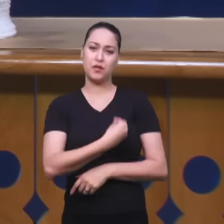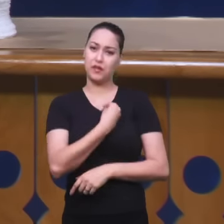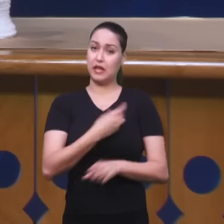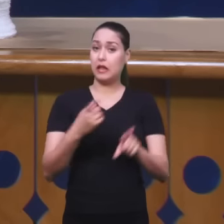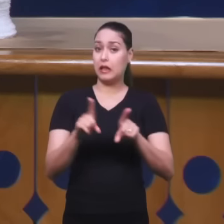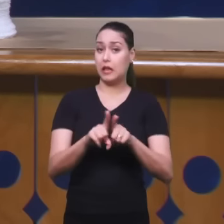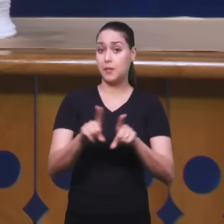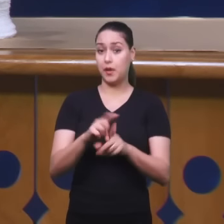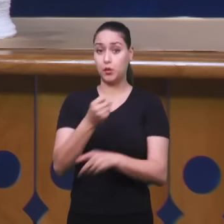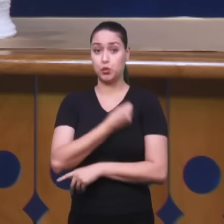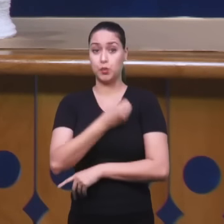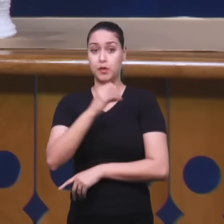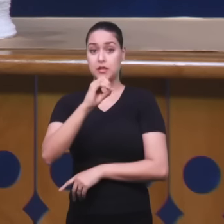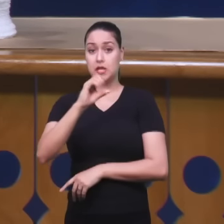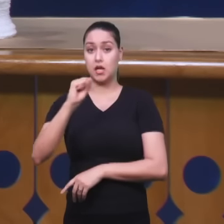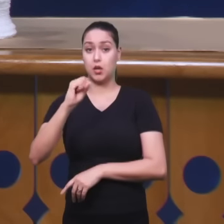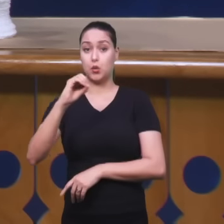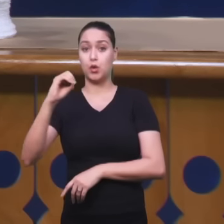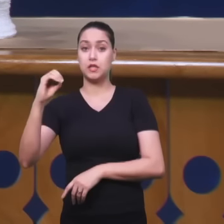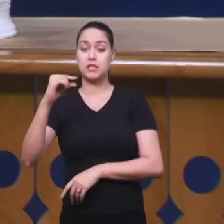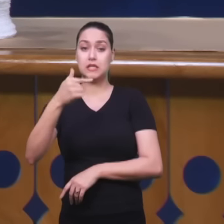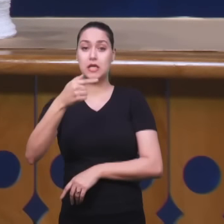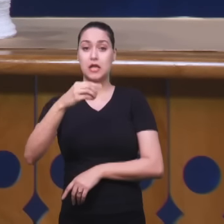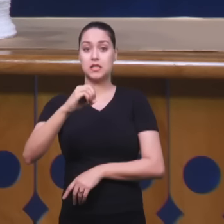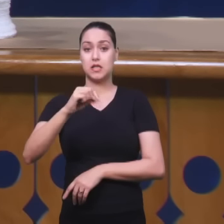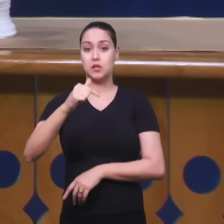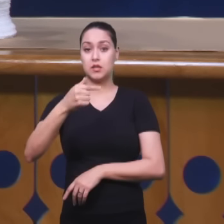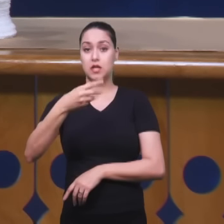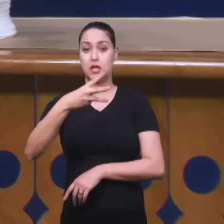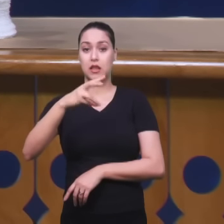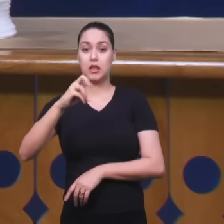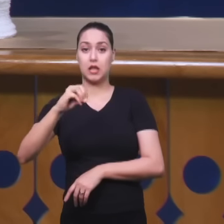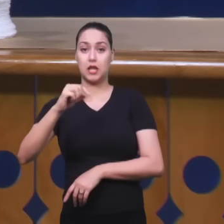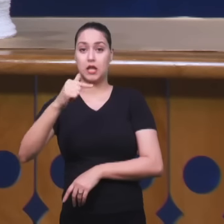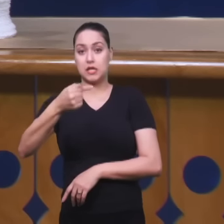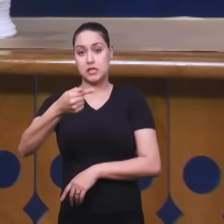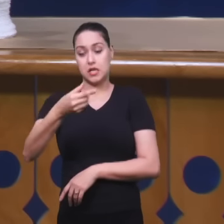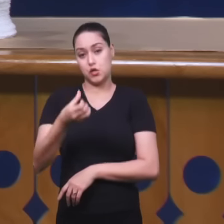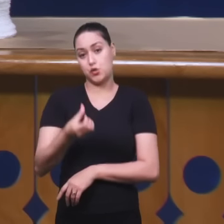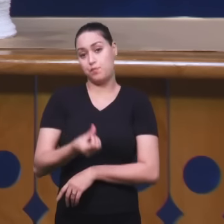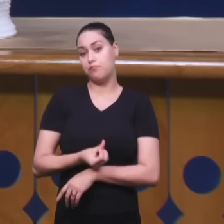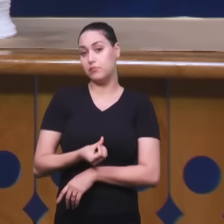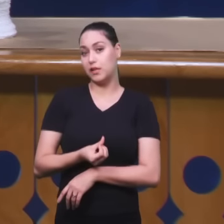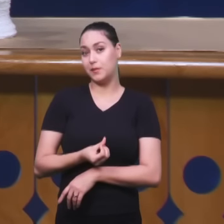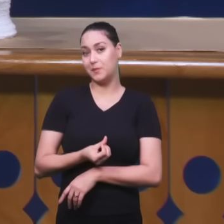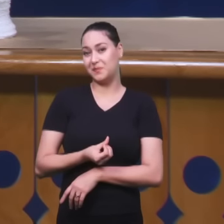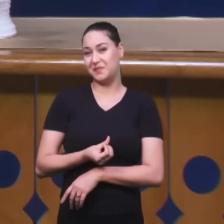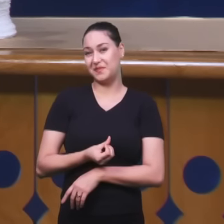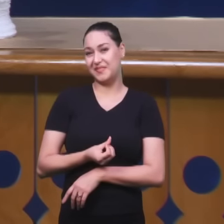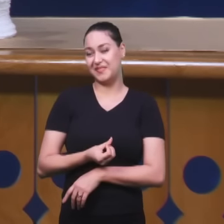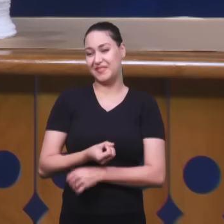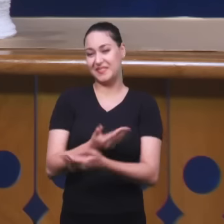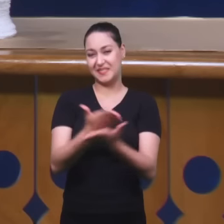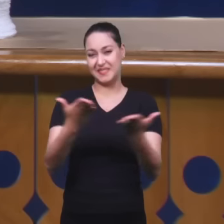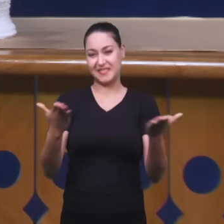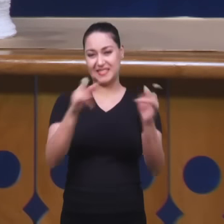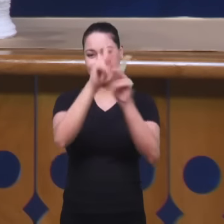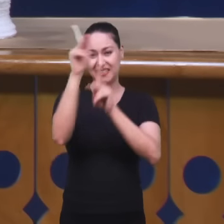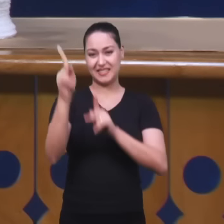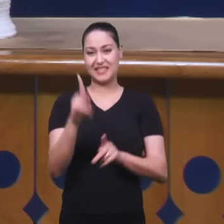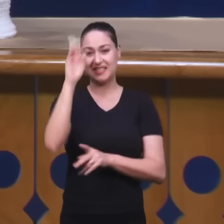disponível para os irmãos O telefone 0800 370-73-076 Nós desejamos